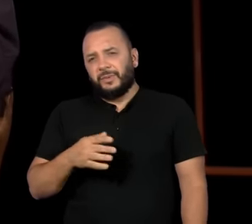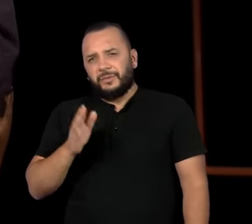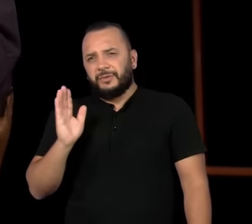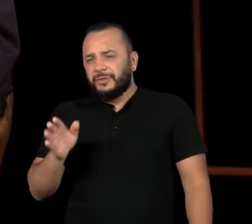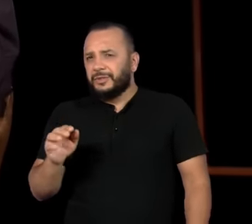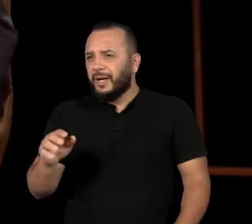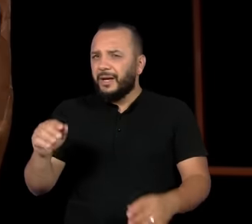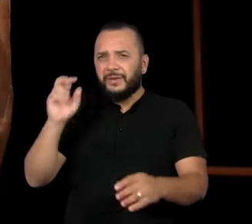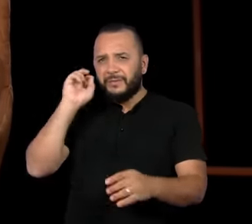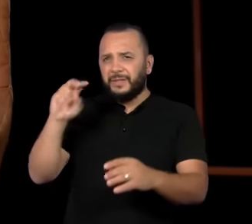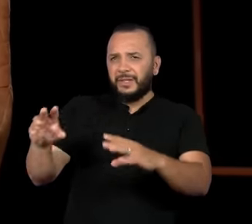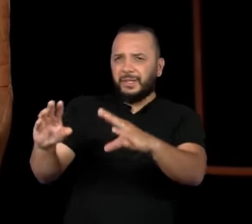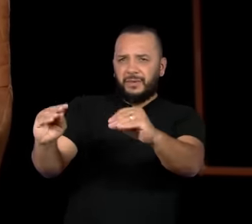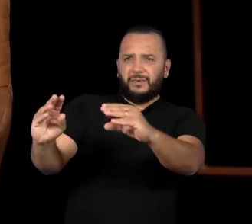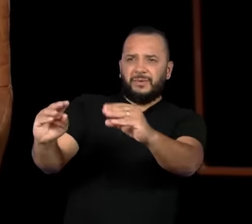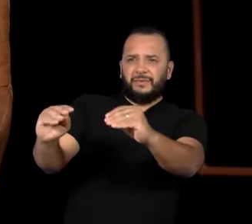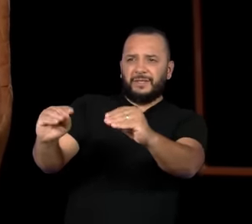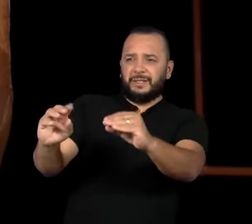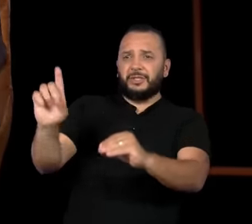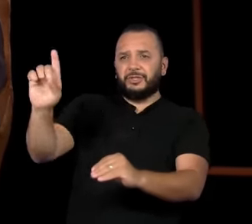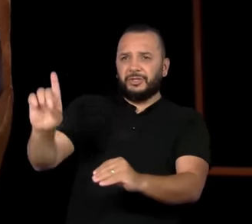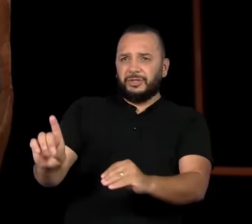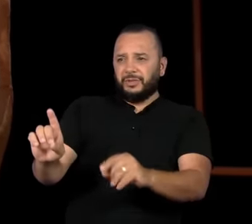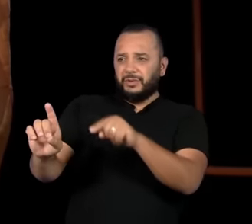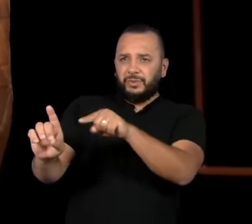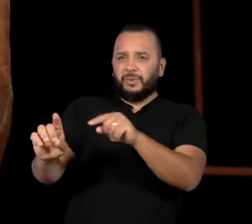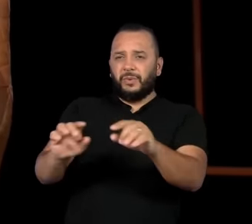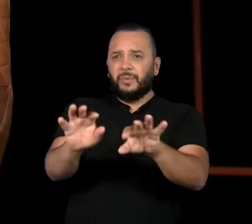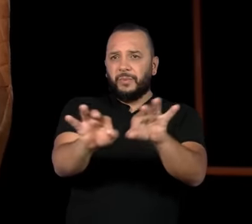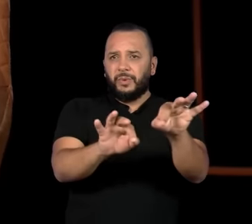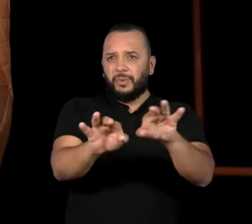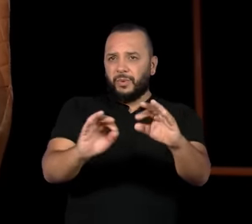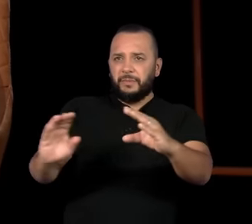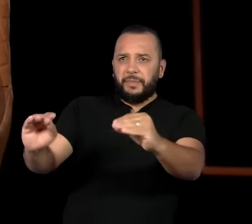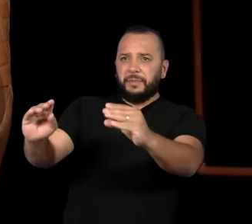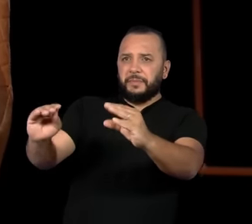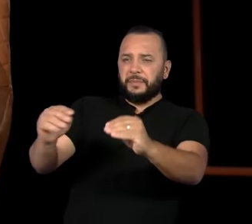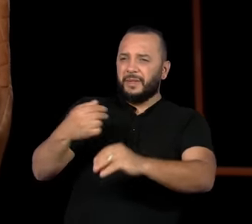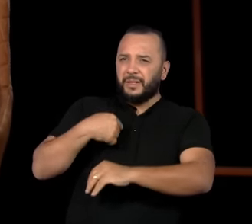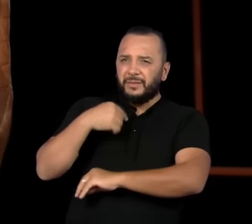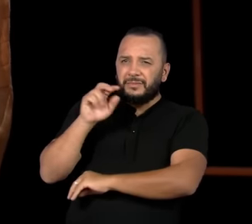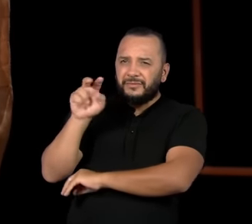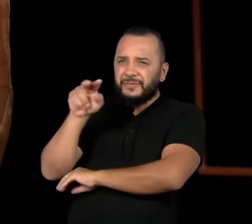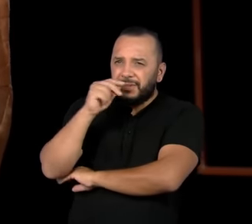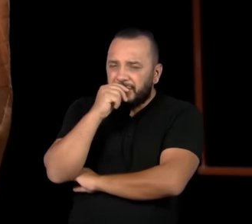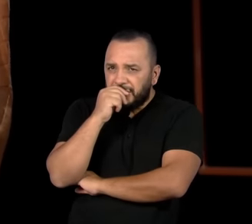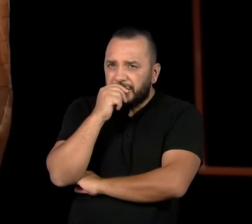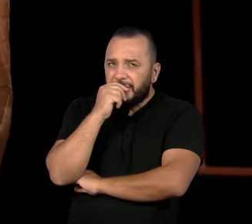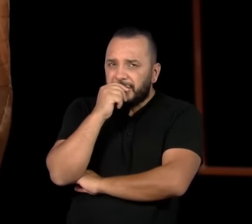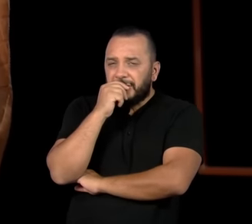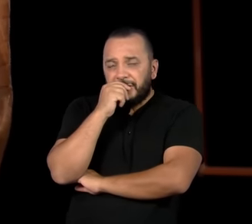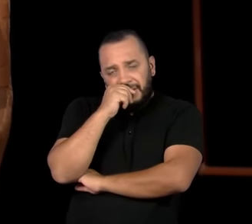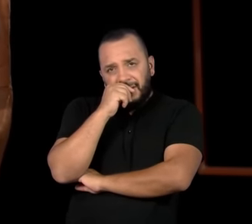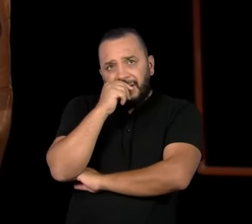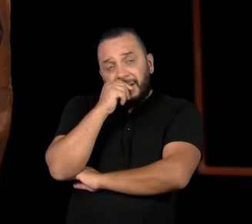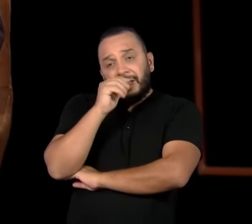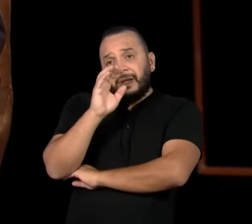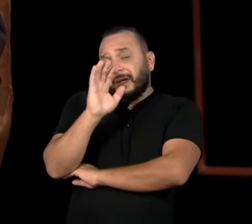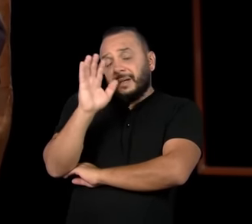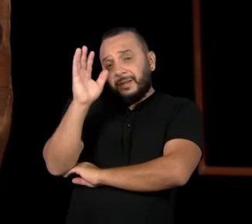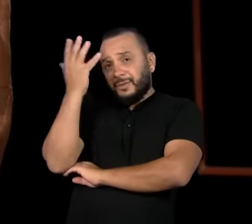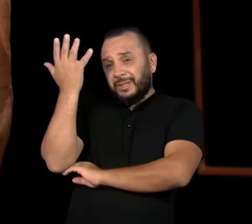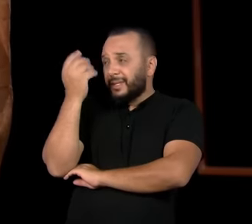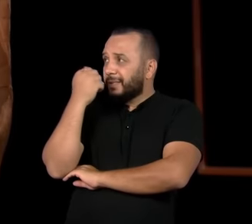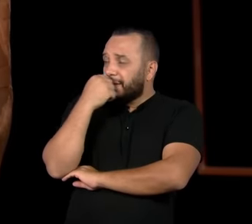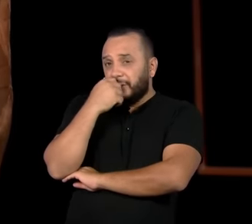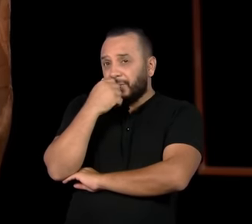essa conversa do diretor com o produtor, por acaso mesmo. Quer dizer, coincidência não existe. Né? Eu